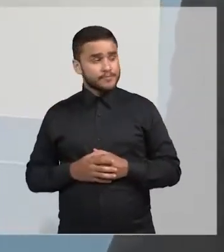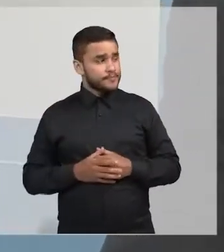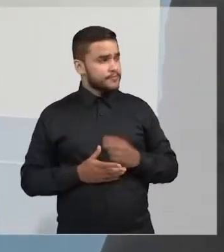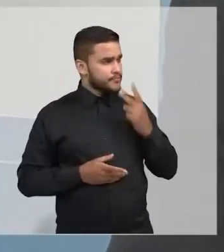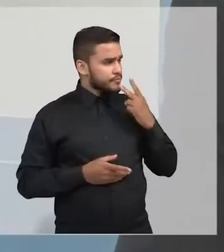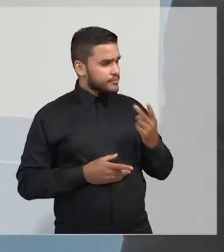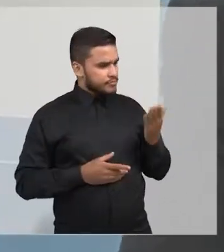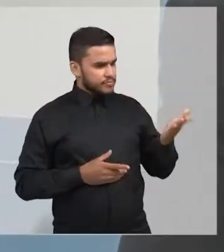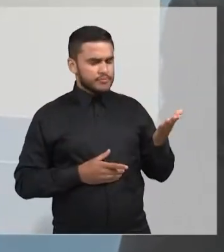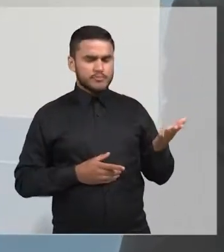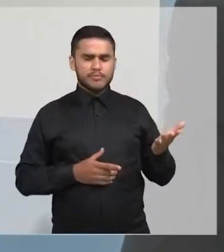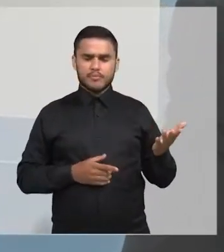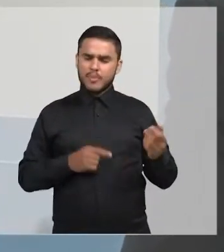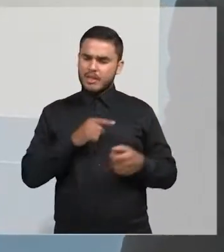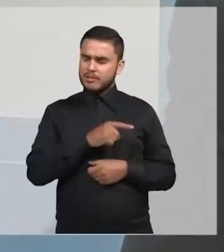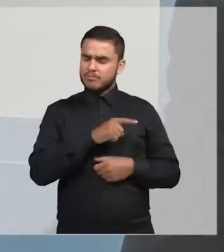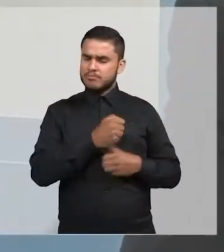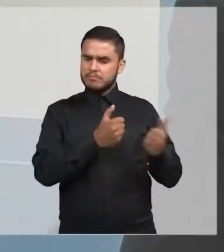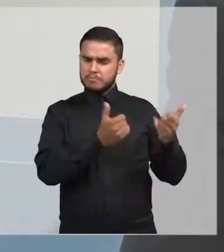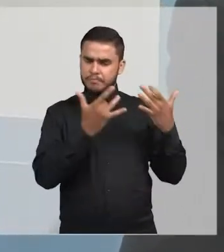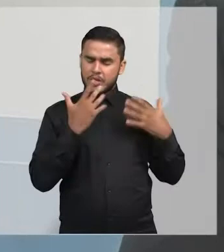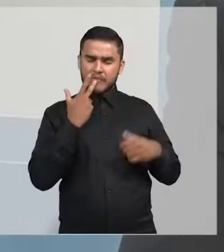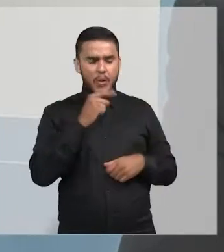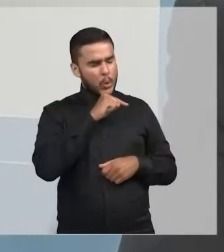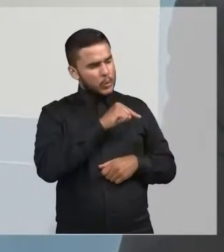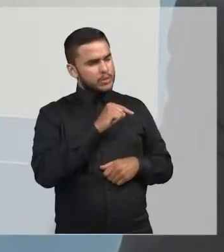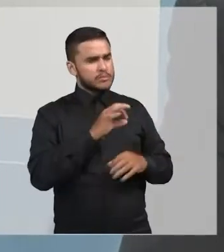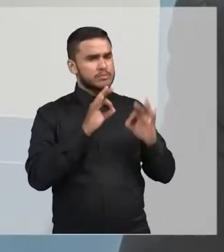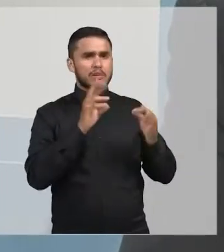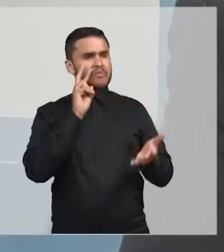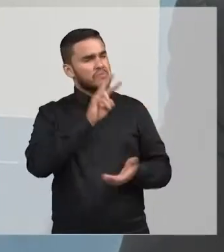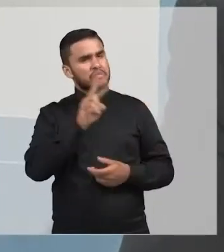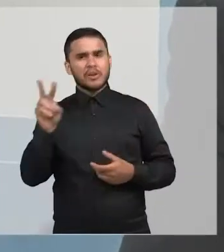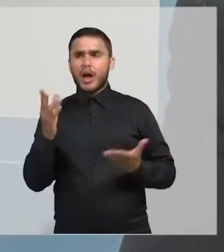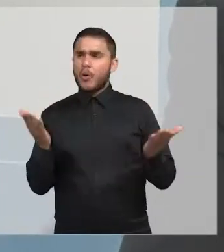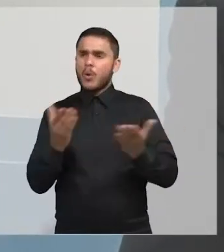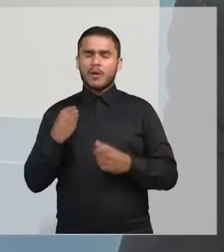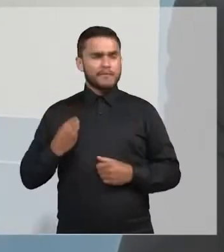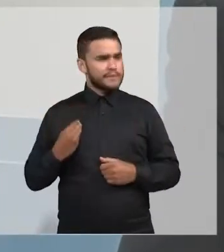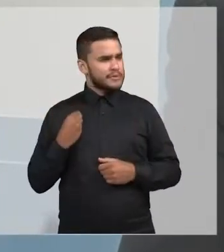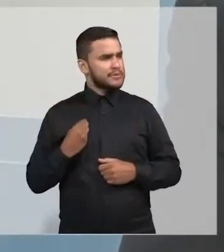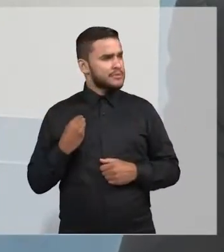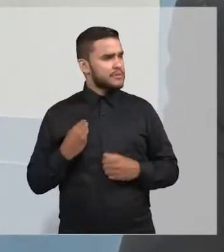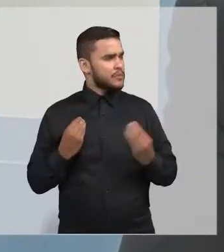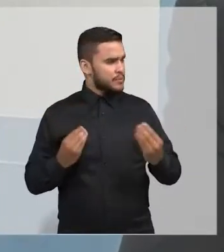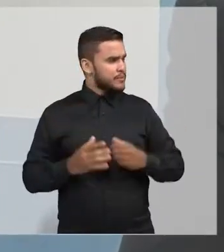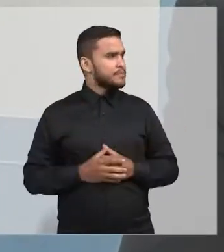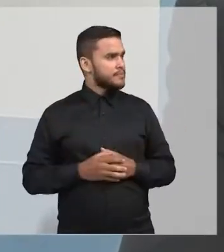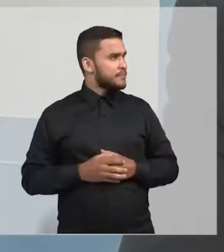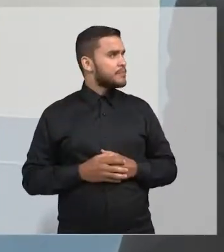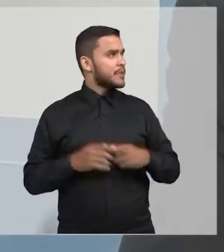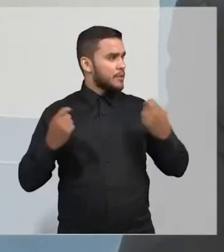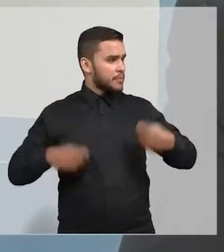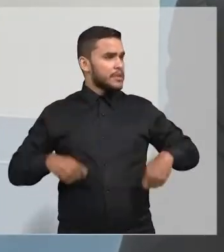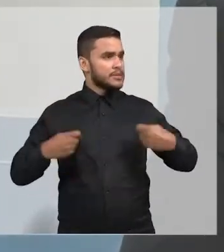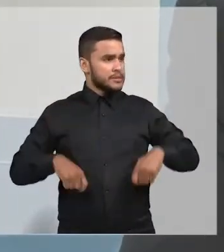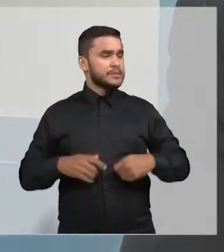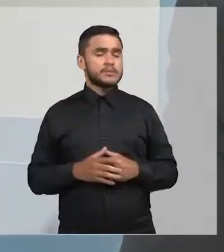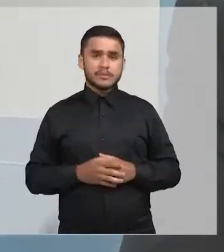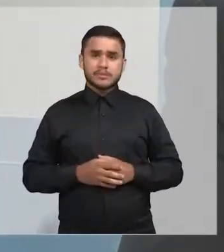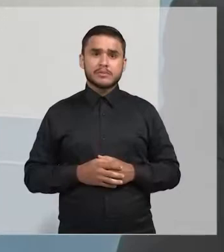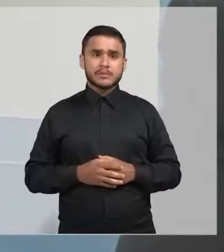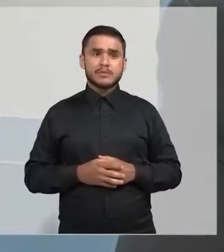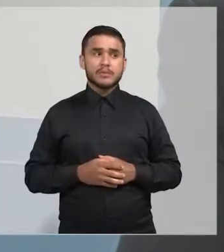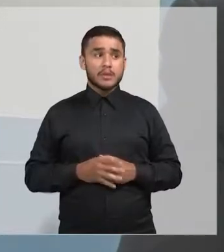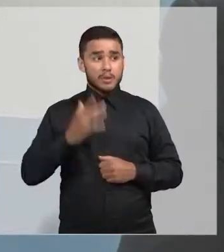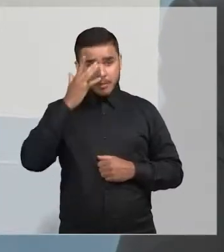Luiz, ver uma situação dessa que a gente vive no nosso país. E aí é preciso que as pessoas